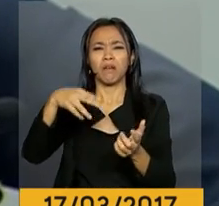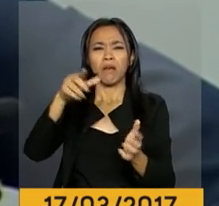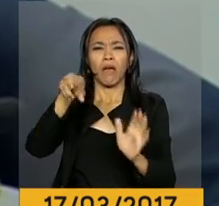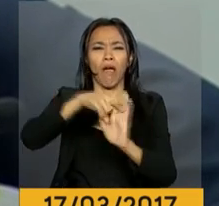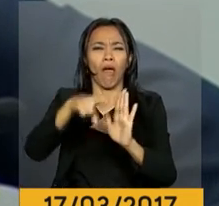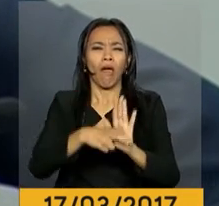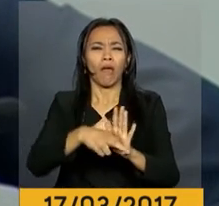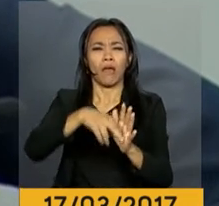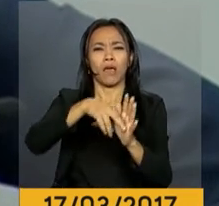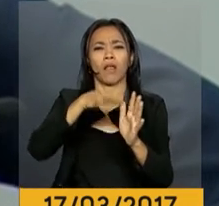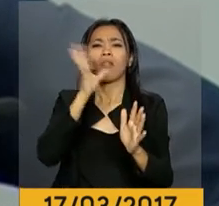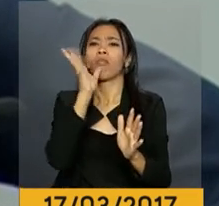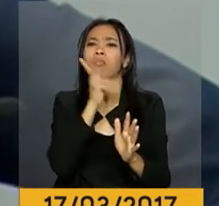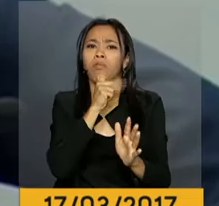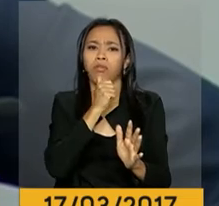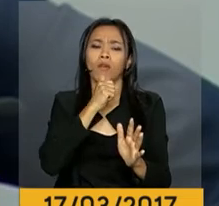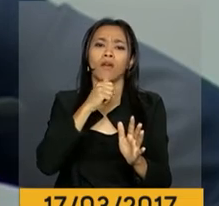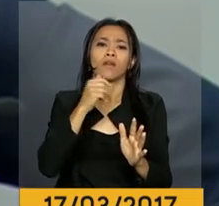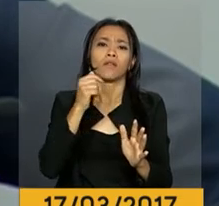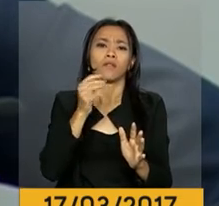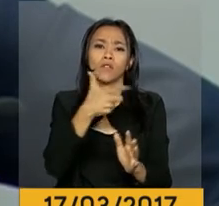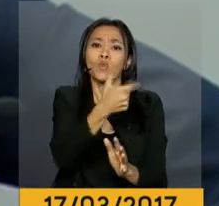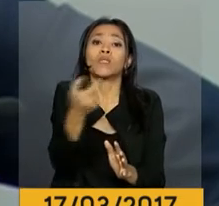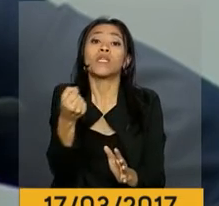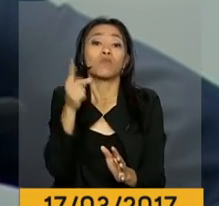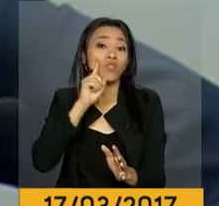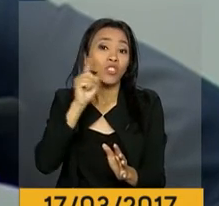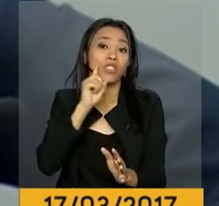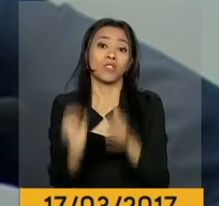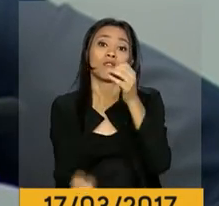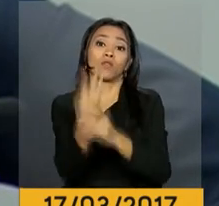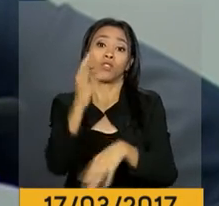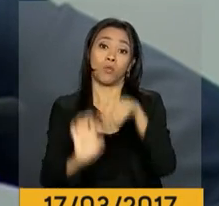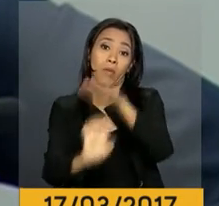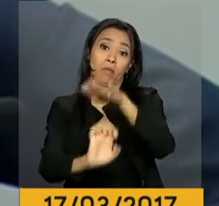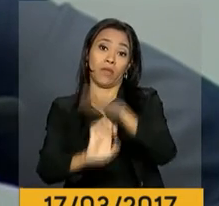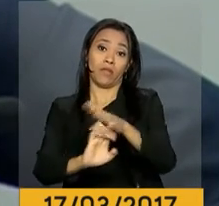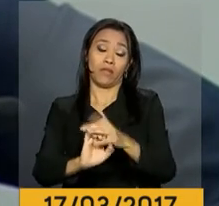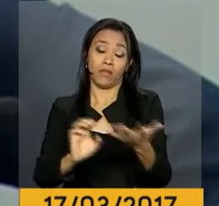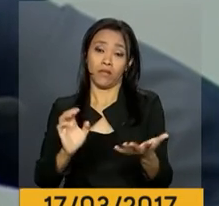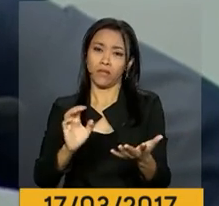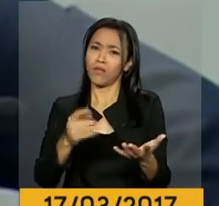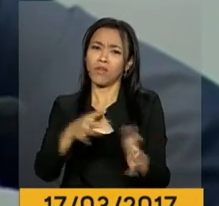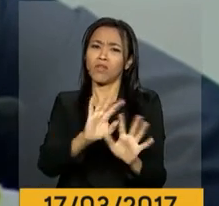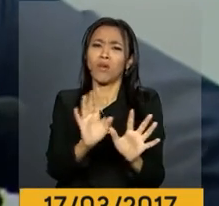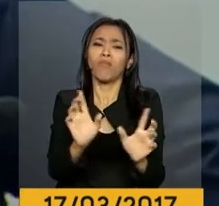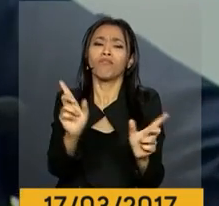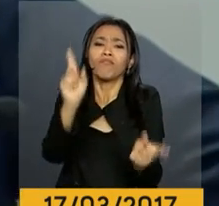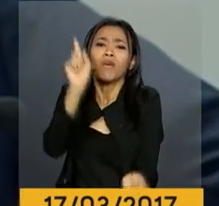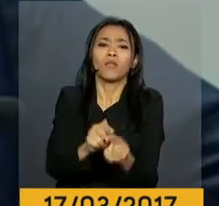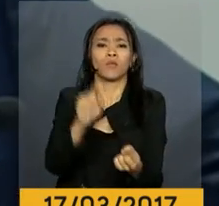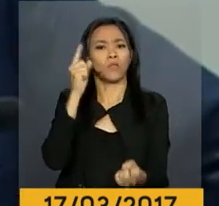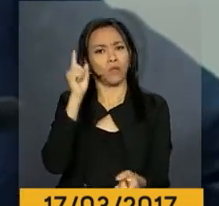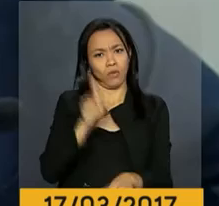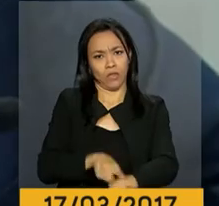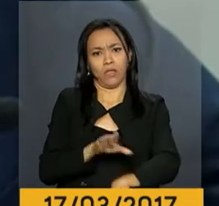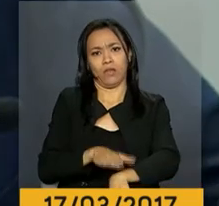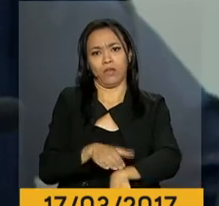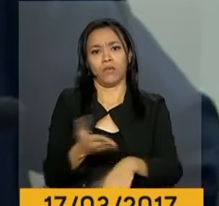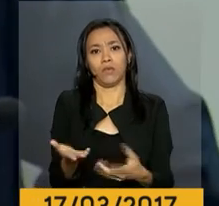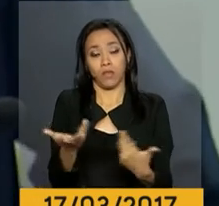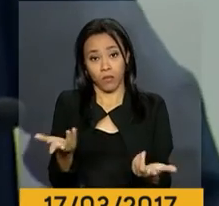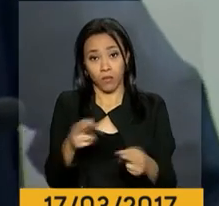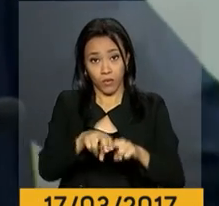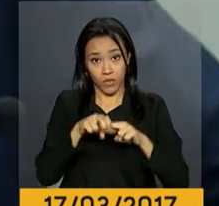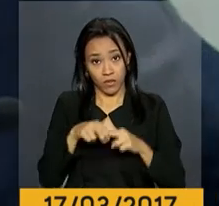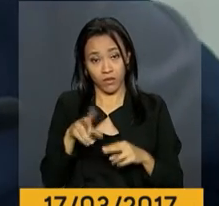dizer, criar uma empresa leva 200 dias, tem que levar 4, 5 dias, não mais do que isso. Para tanto, é claro que de um lado,